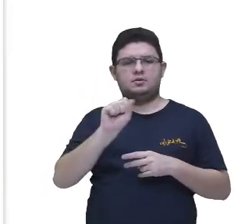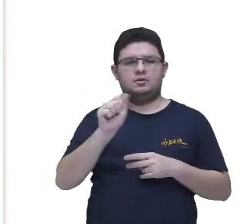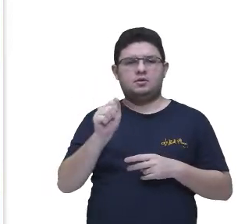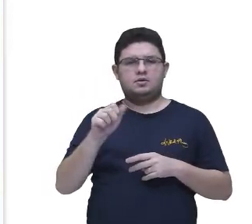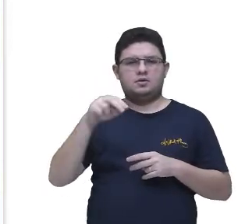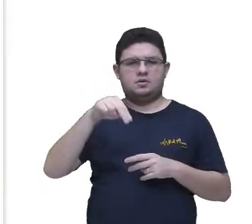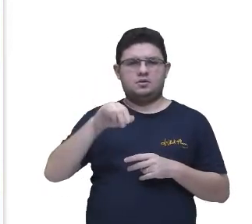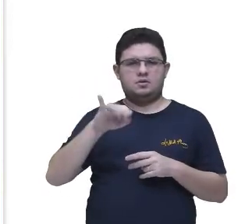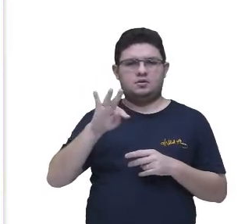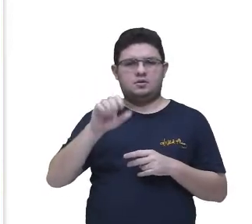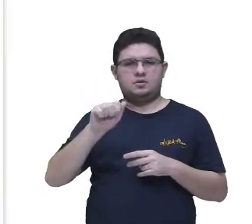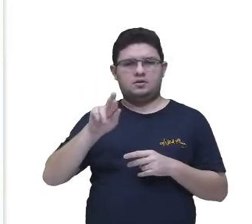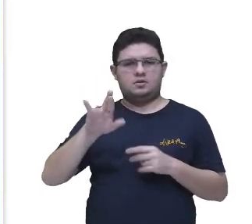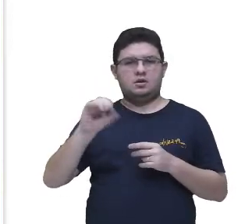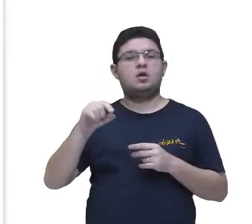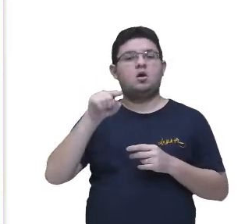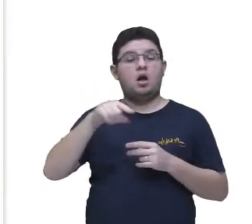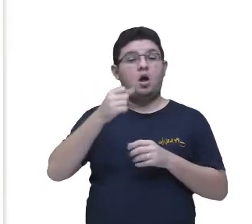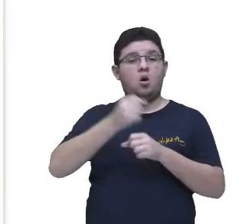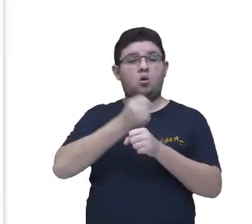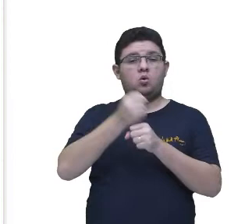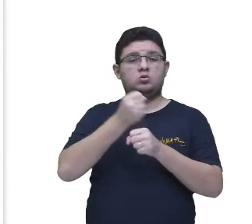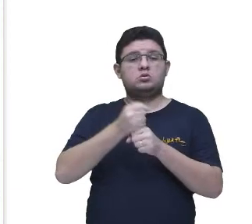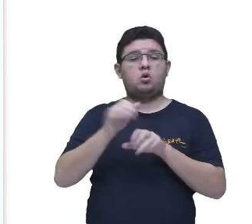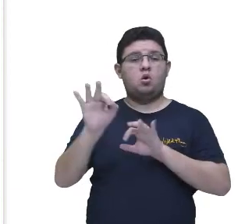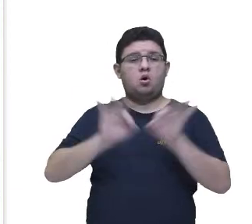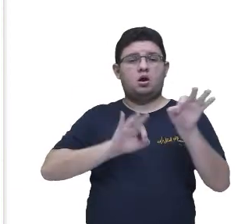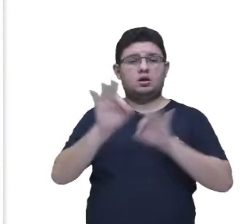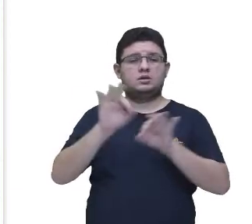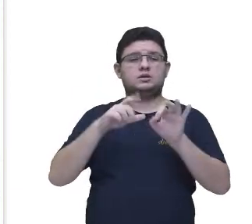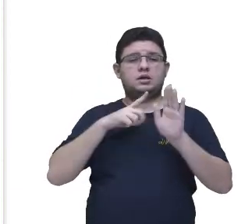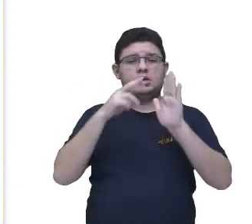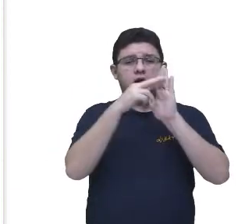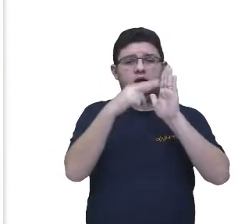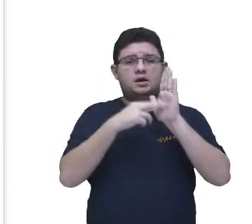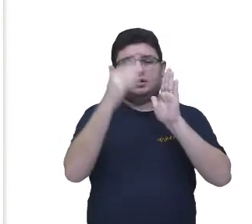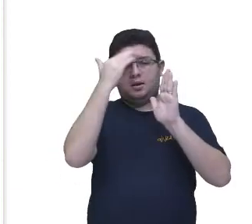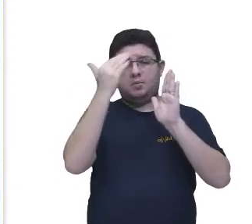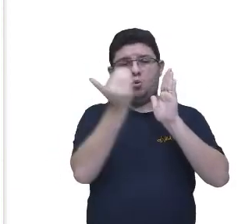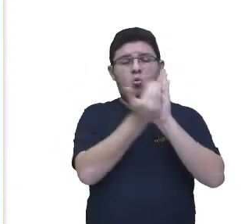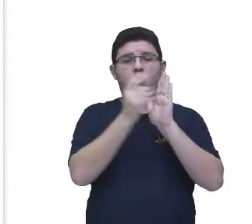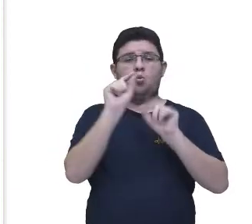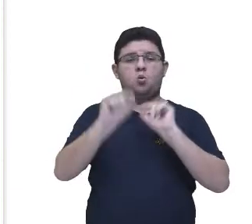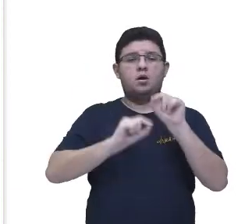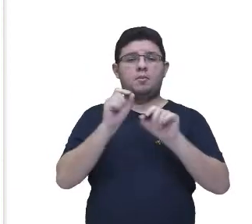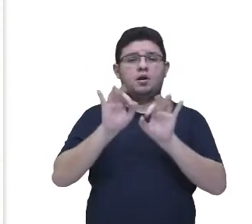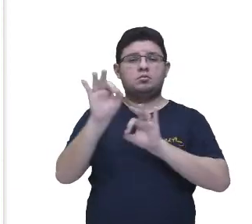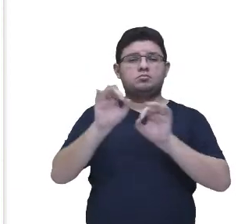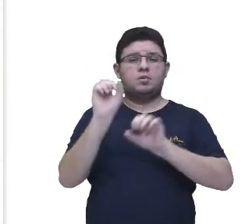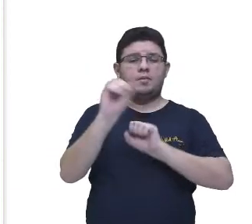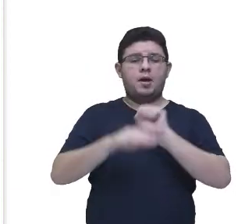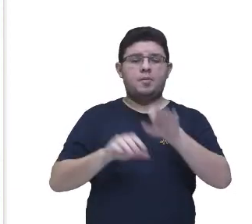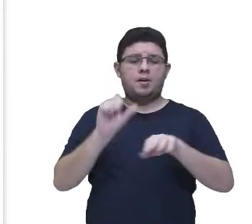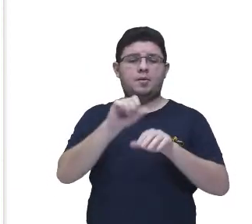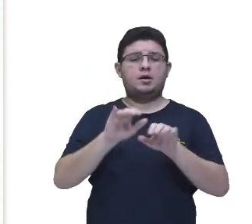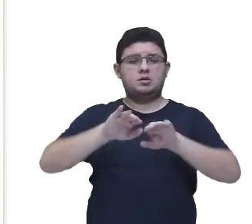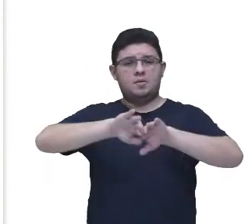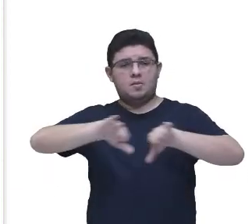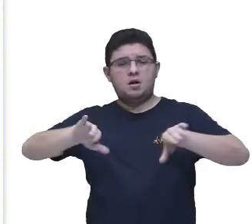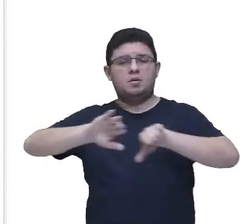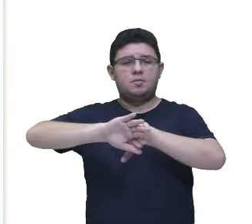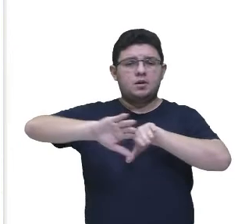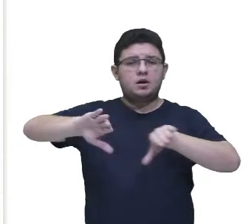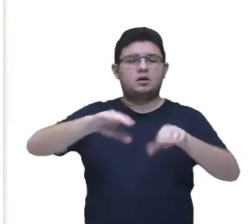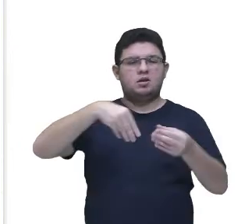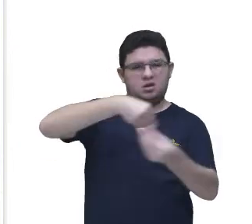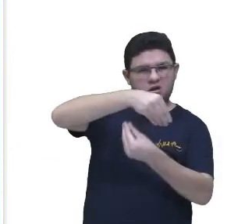ter critérios técnicos para manter aqueles resíduos destacados de forma correta, tanto os resíduos líquidos